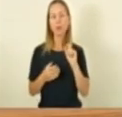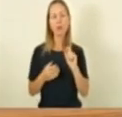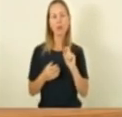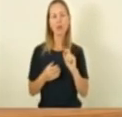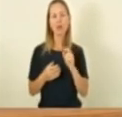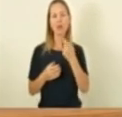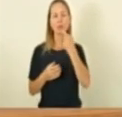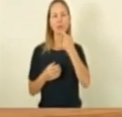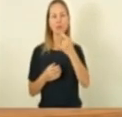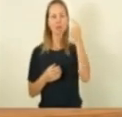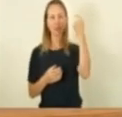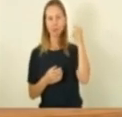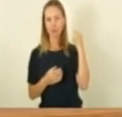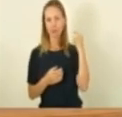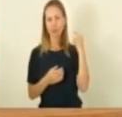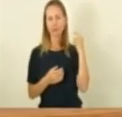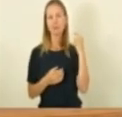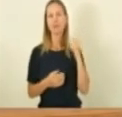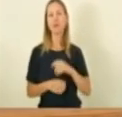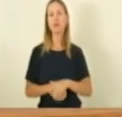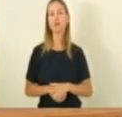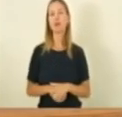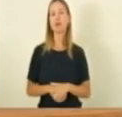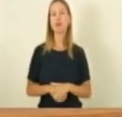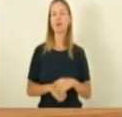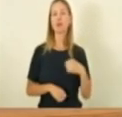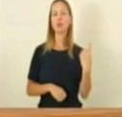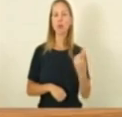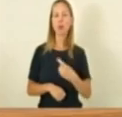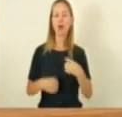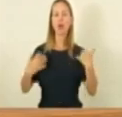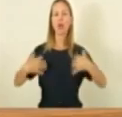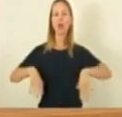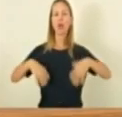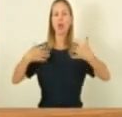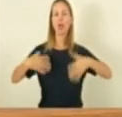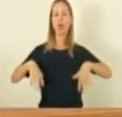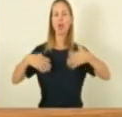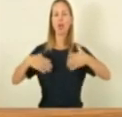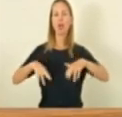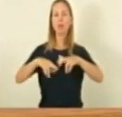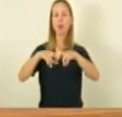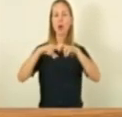Há poucos dias atrás, nós estávamos todos apavorados com a seca.